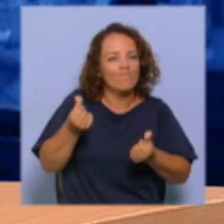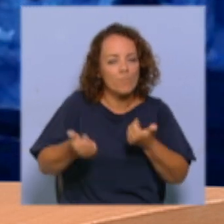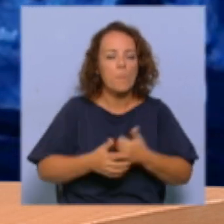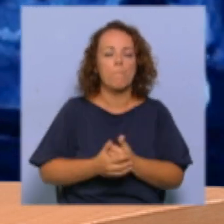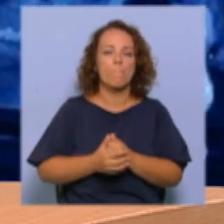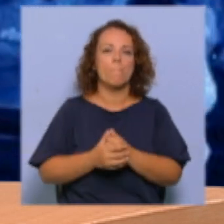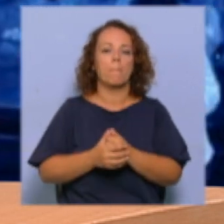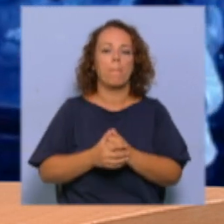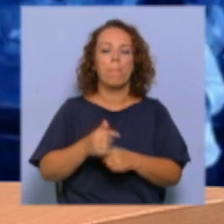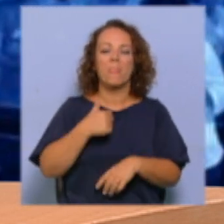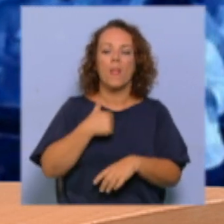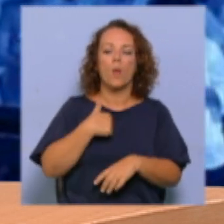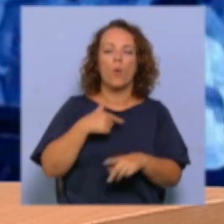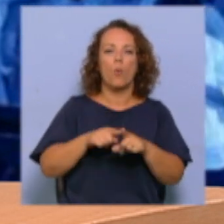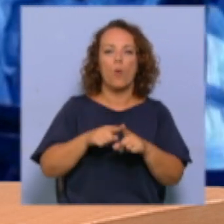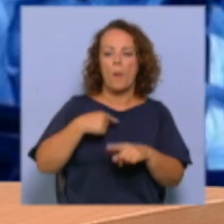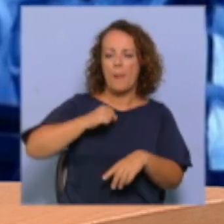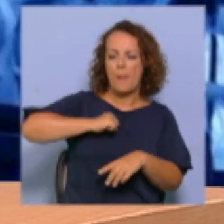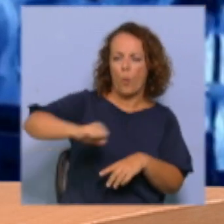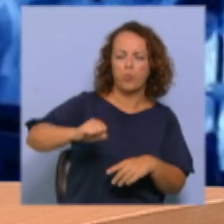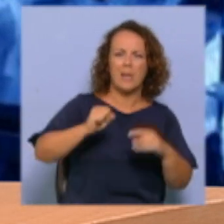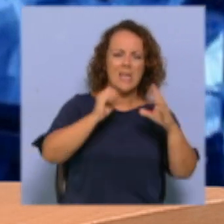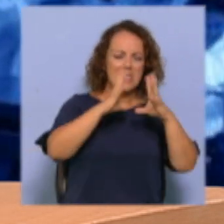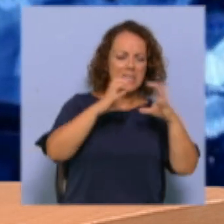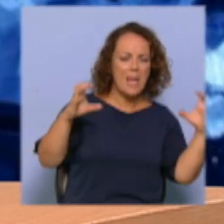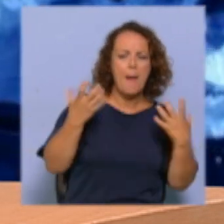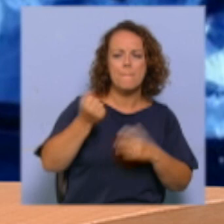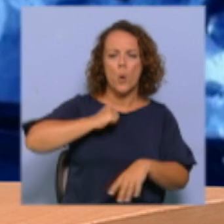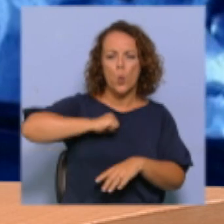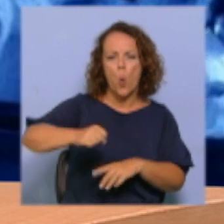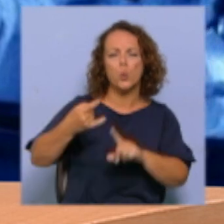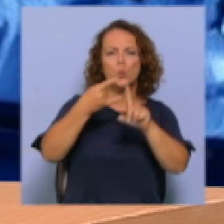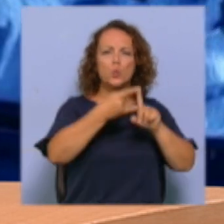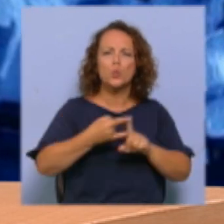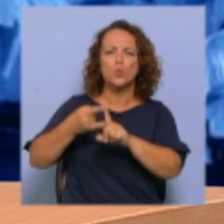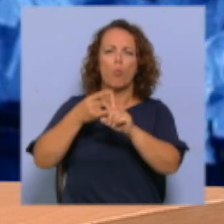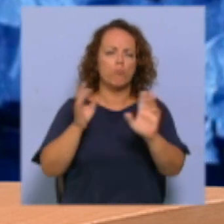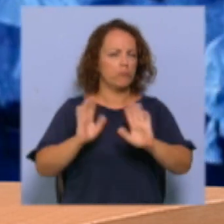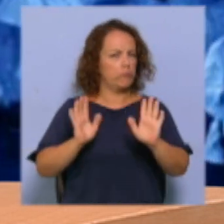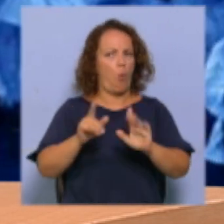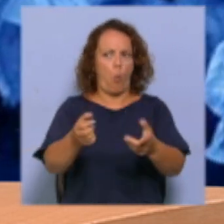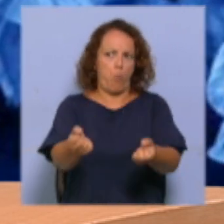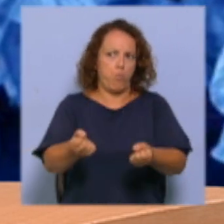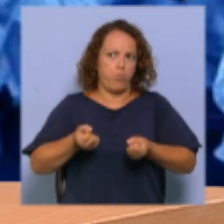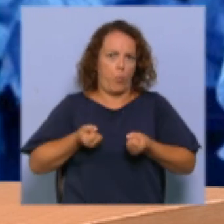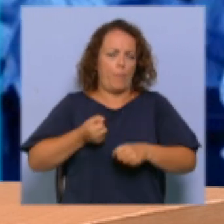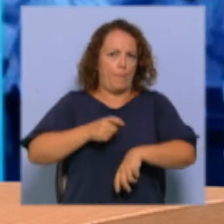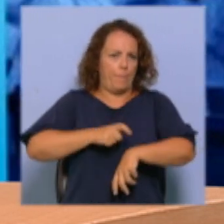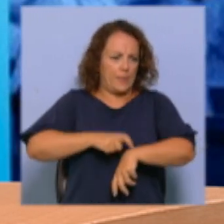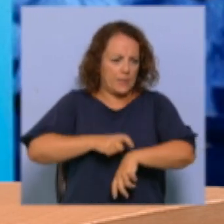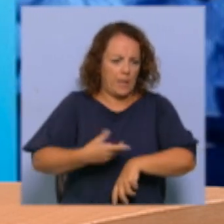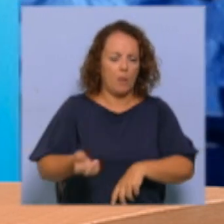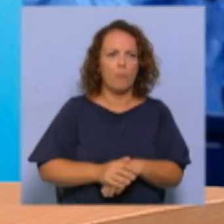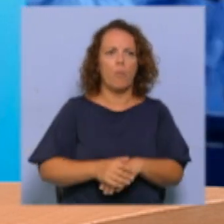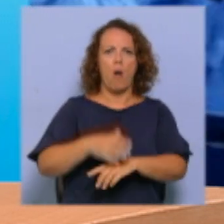eu não tenho nada contra os Skypes e contra os Zooms, acho que são importantes, facilitam imensas coisas, poupam imenso tempo.